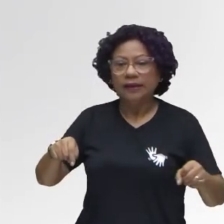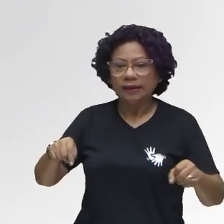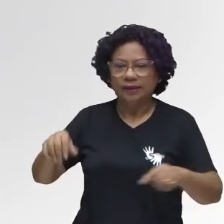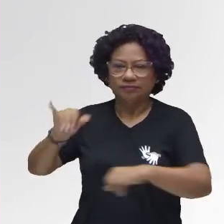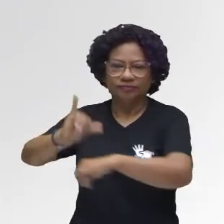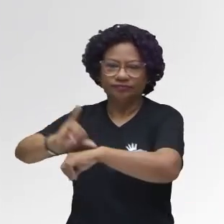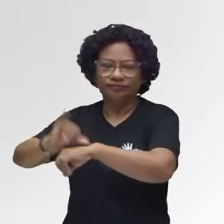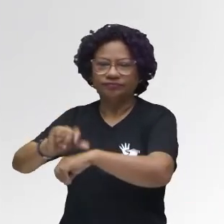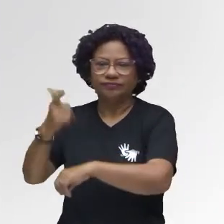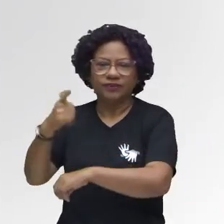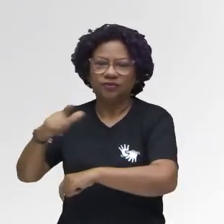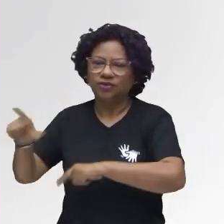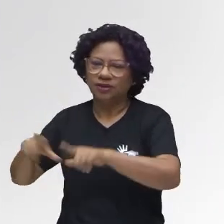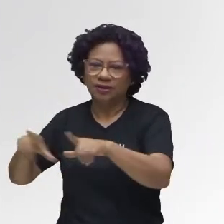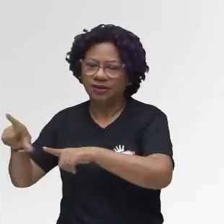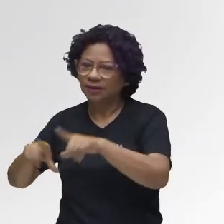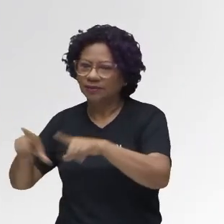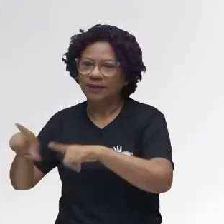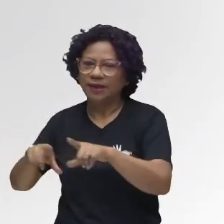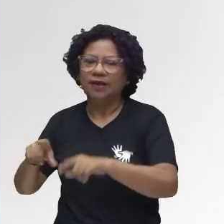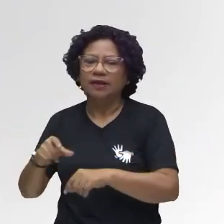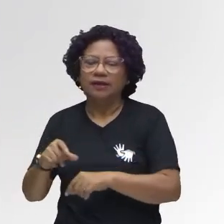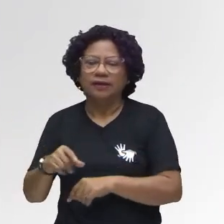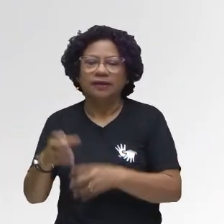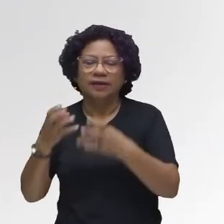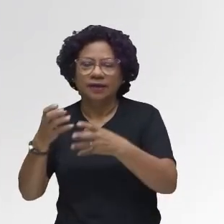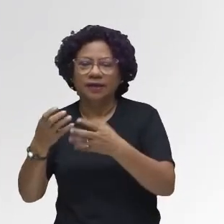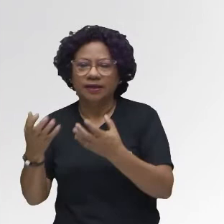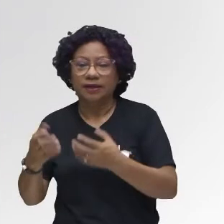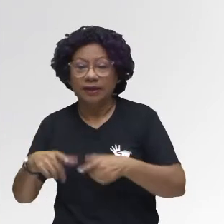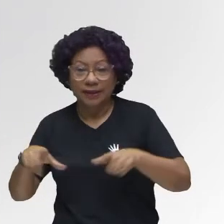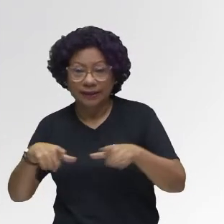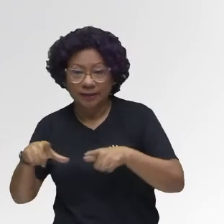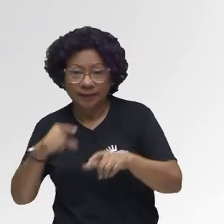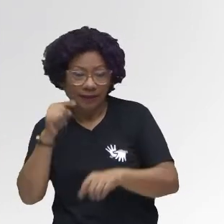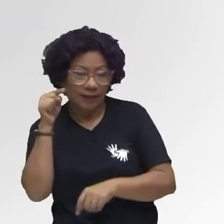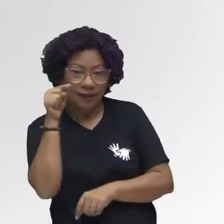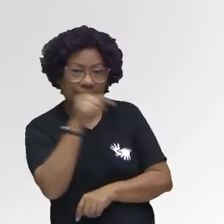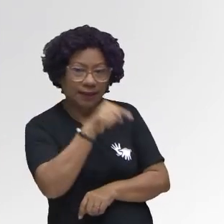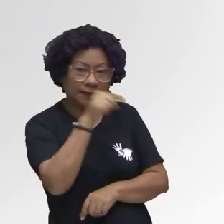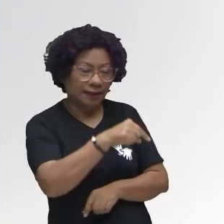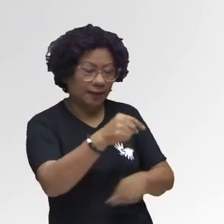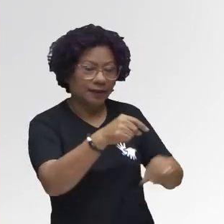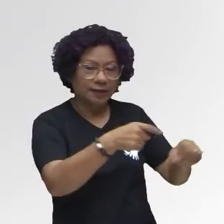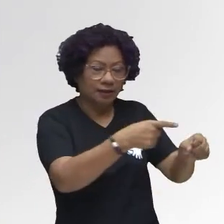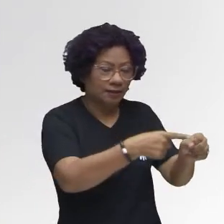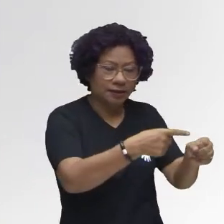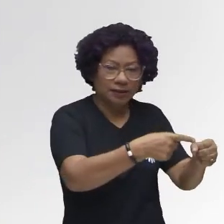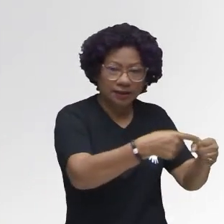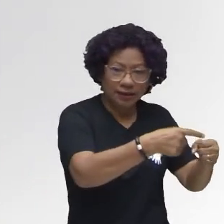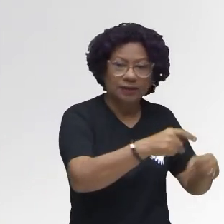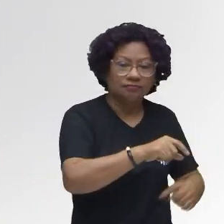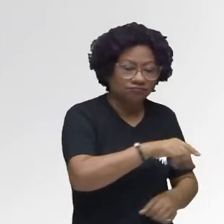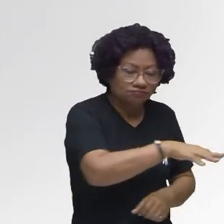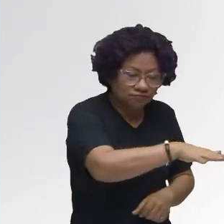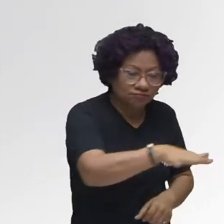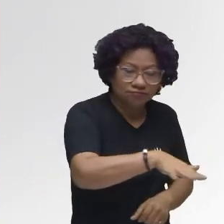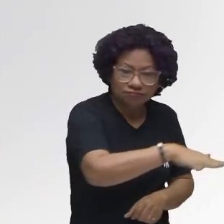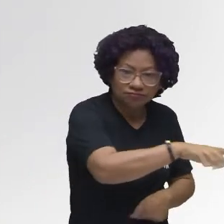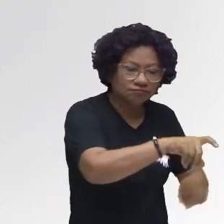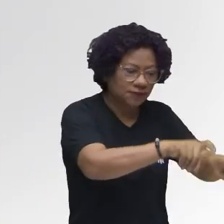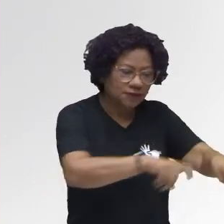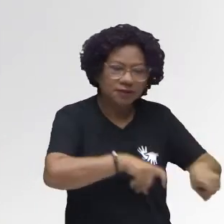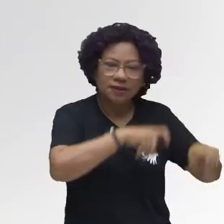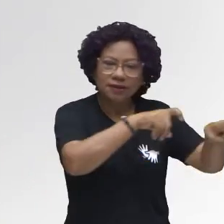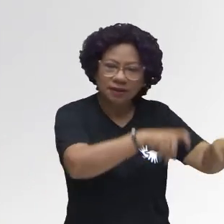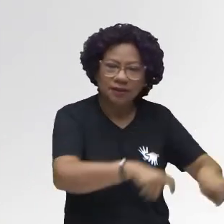emprego. Aonde é que estava o emprego? O que fazia a economia funcionar nessa época? Era o campo. Então, a grande